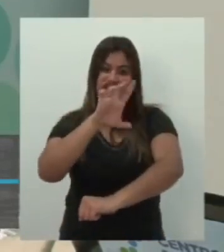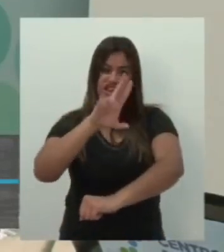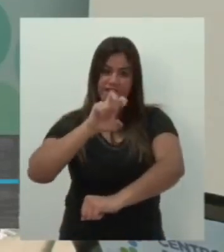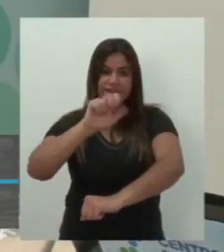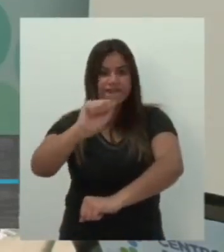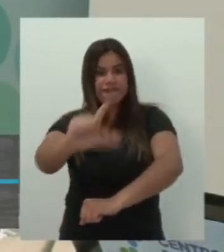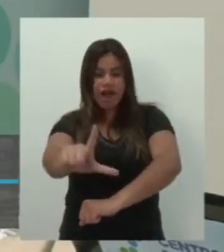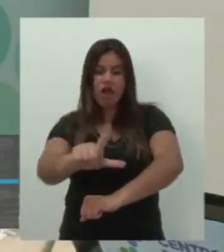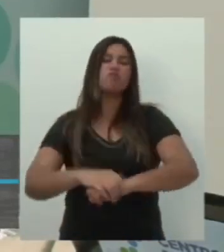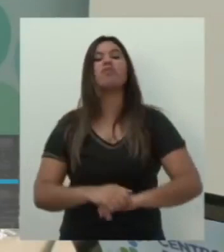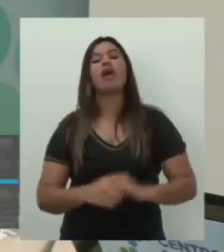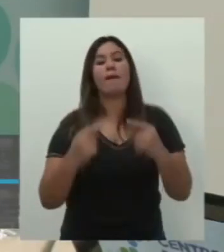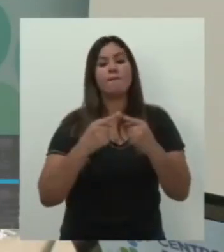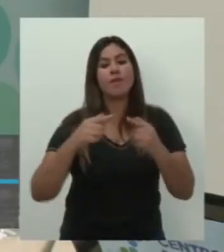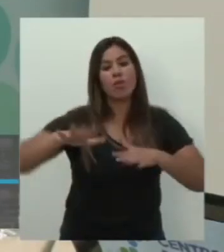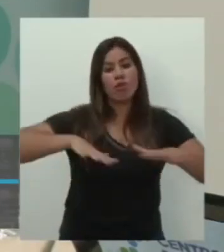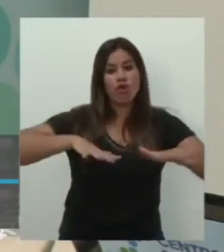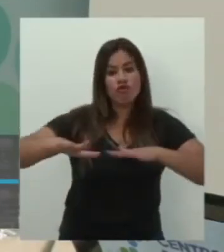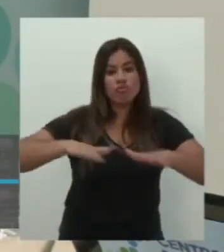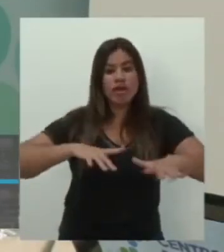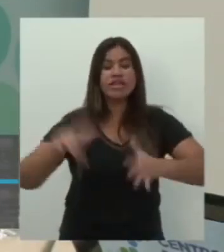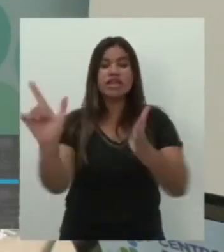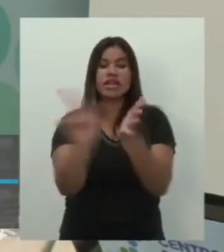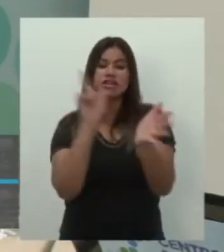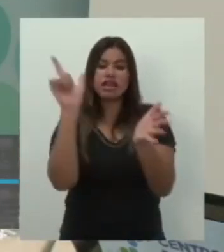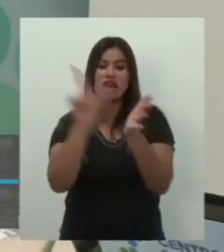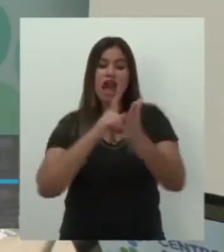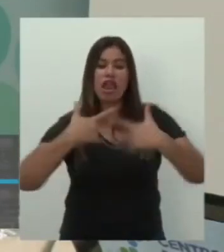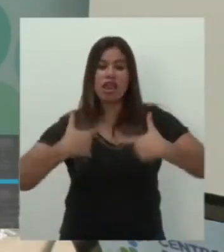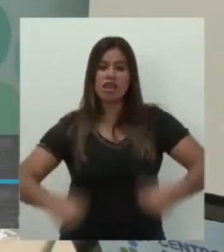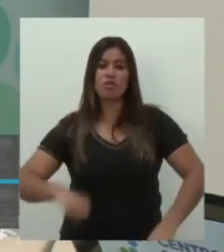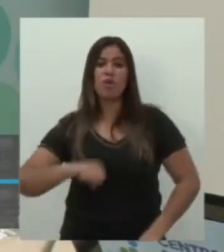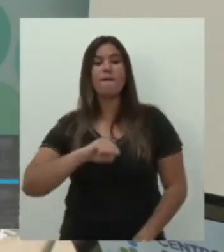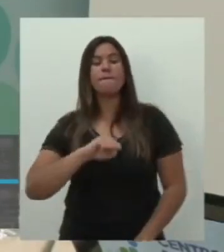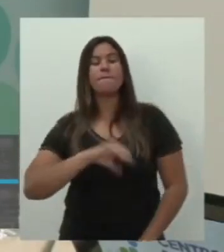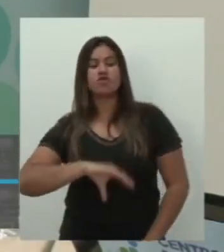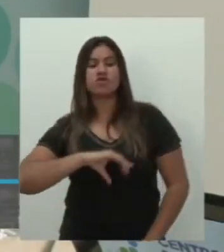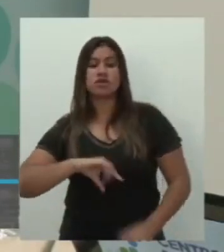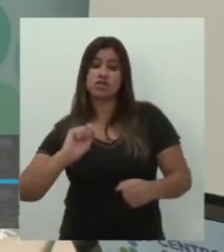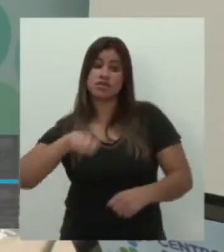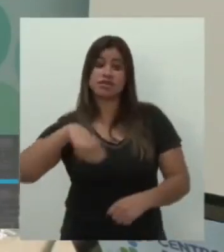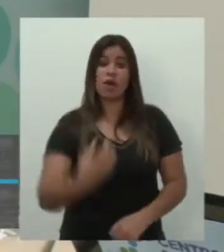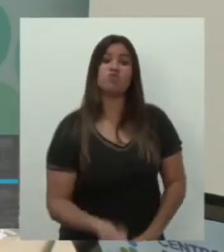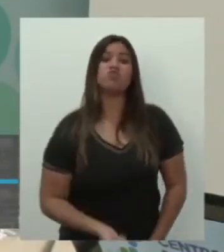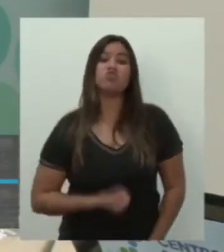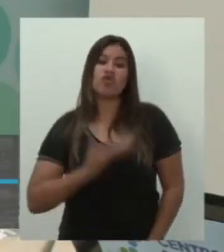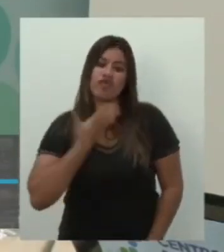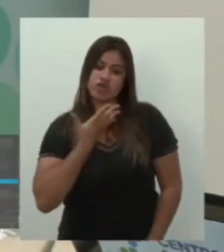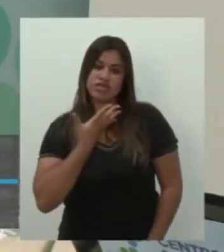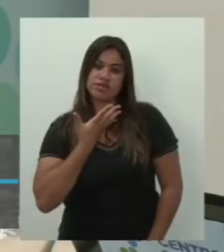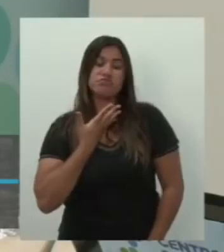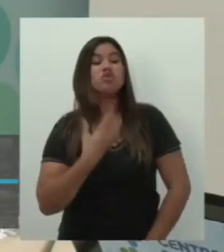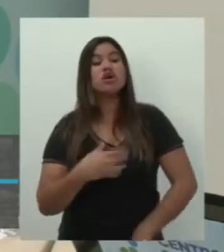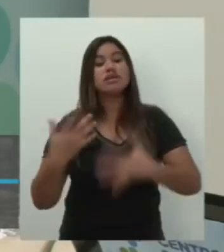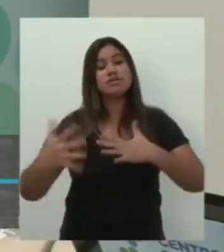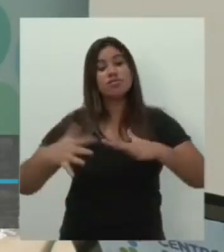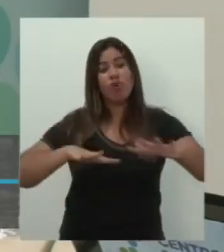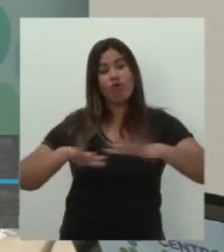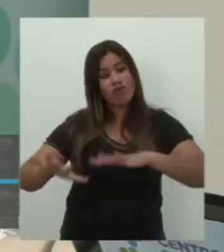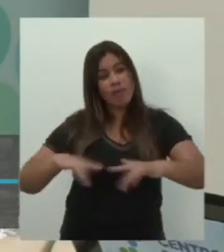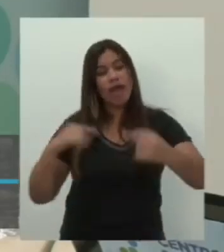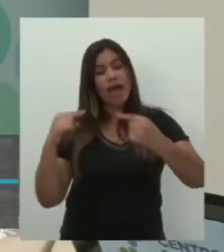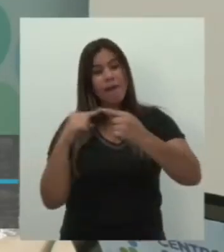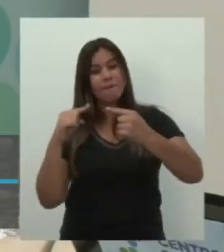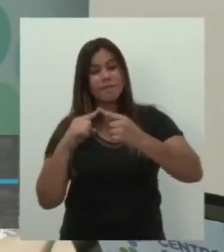primeiro movimento literário em língua portuguesa, conhecido como trovadorismo. O que você tem que guardar é que esse movimento, ele tinha